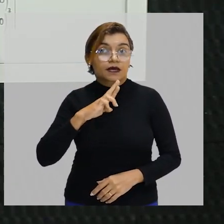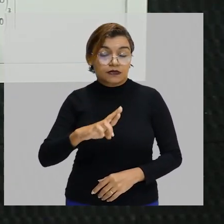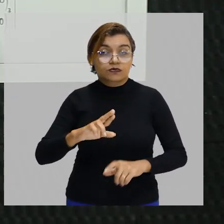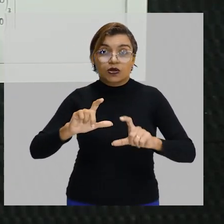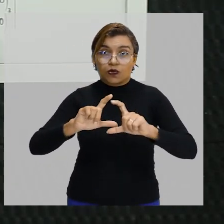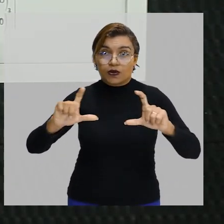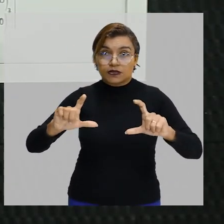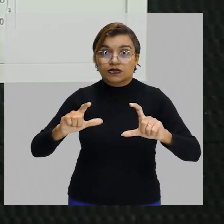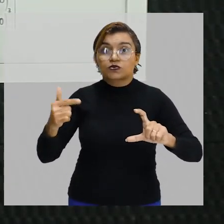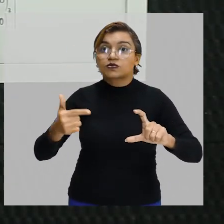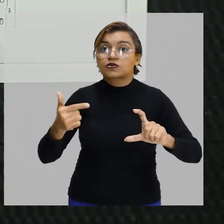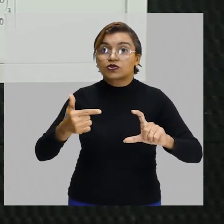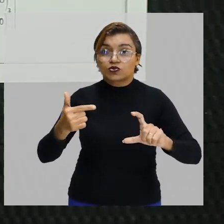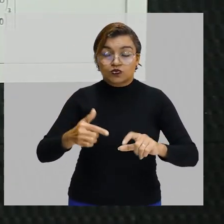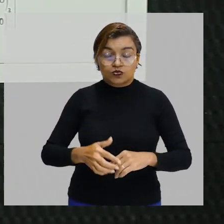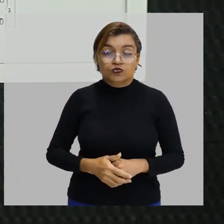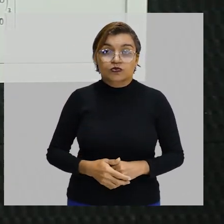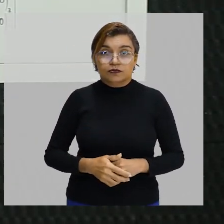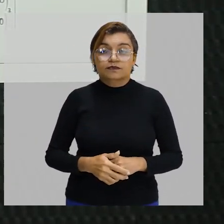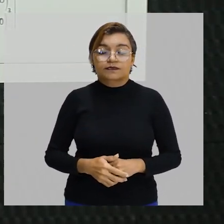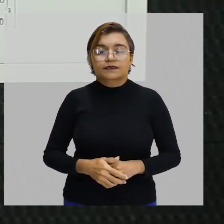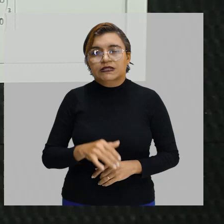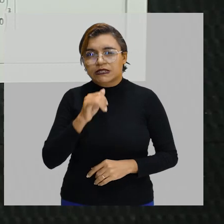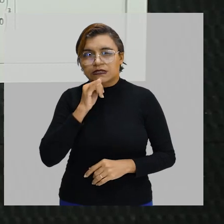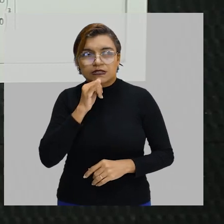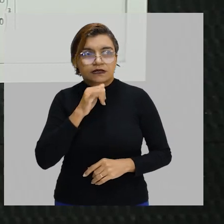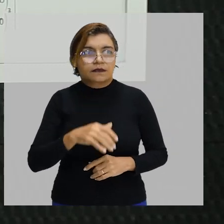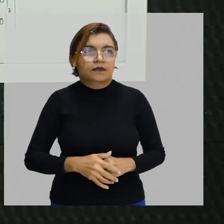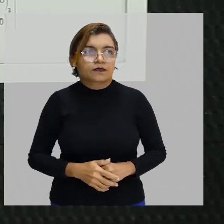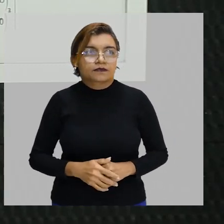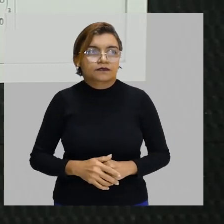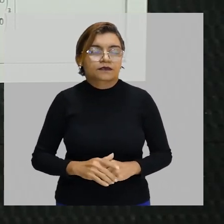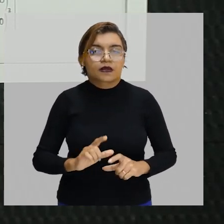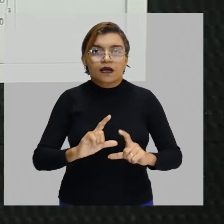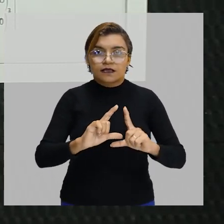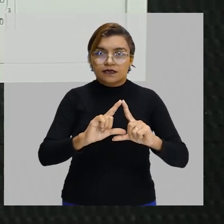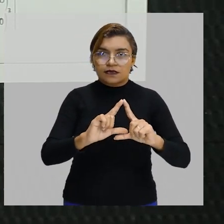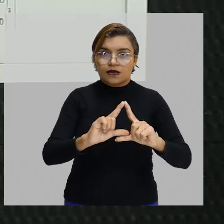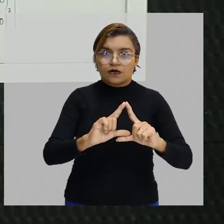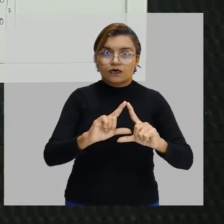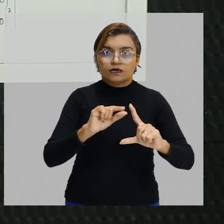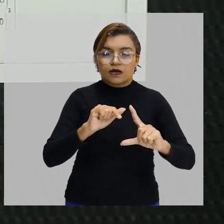grau usando fórmula de Bhaskara. Então, delta, que é b ao quadrado, dá 4, né?